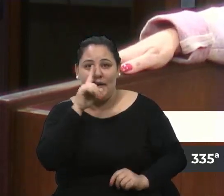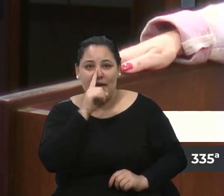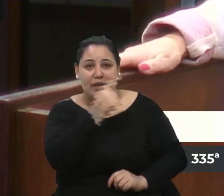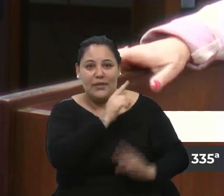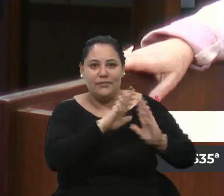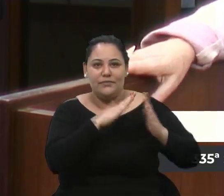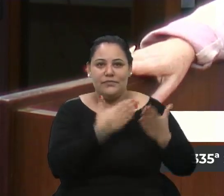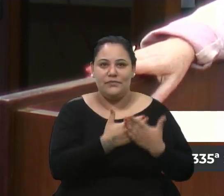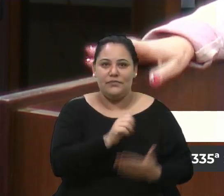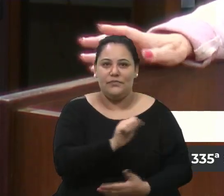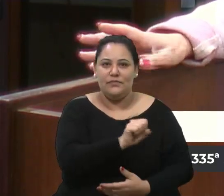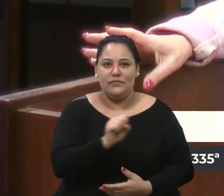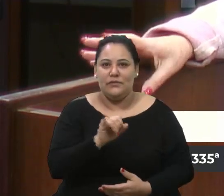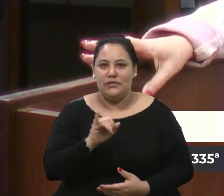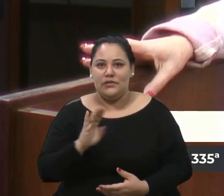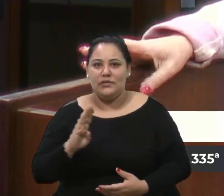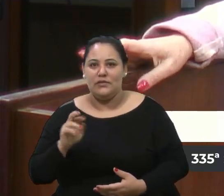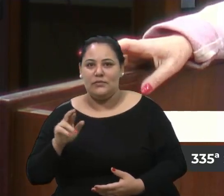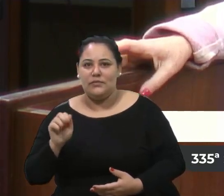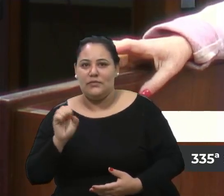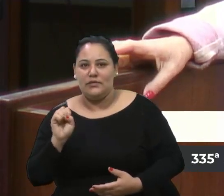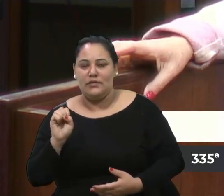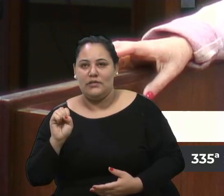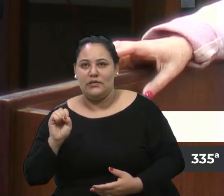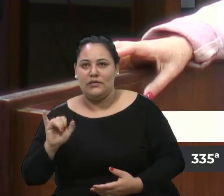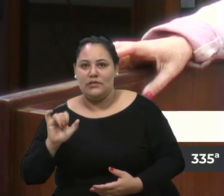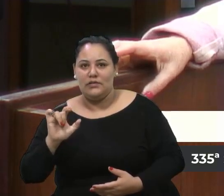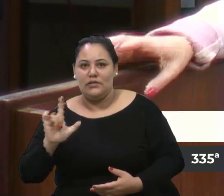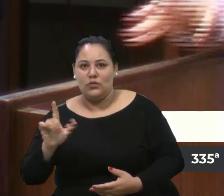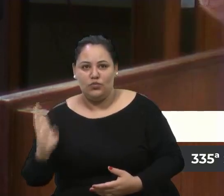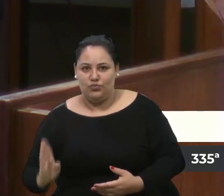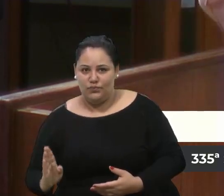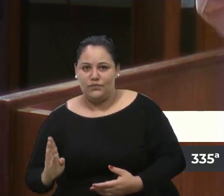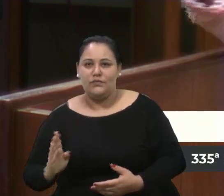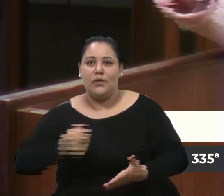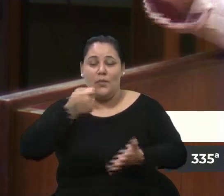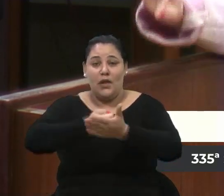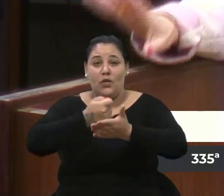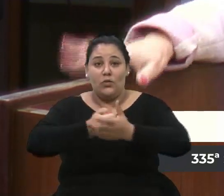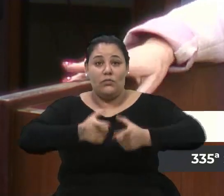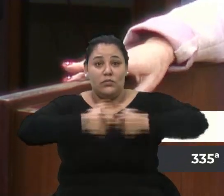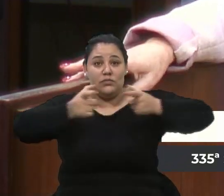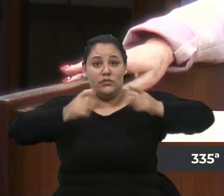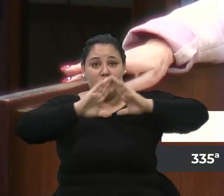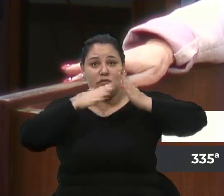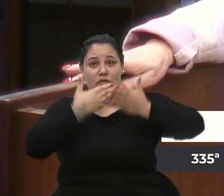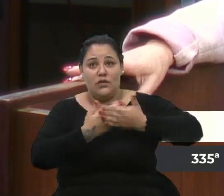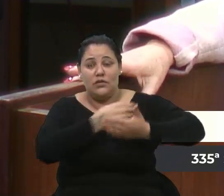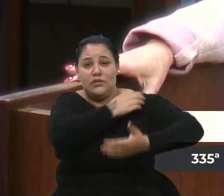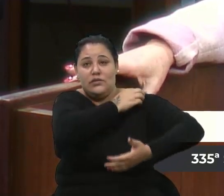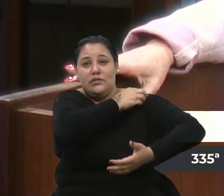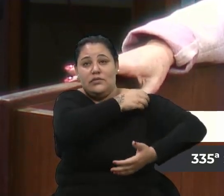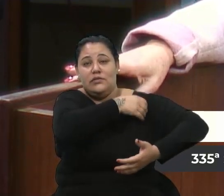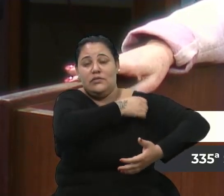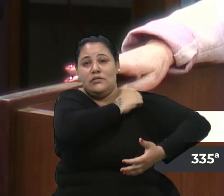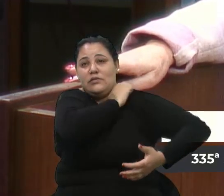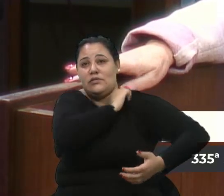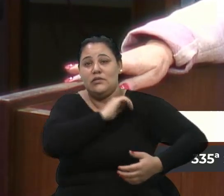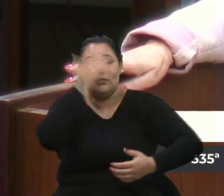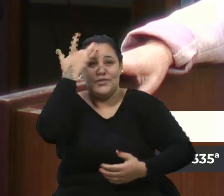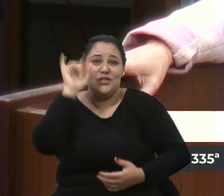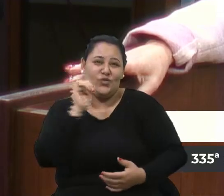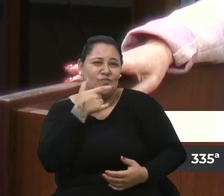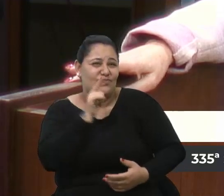Brasil, está numa luta que todo mundo conhece para ampliação da escola. Não sei se tu vai ter algum momento aqui para falar, mas eu